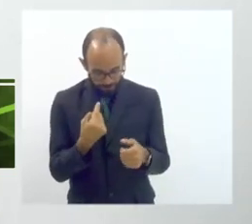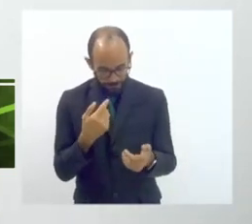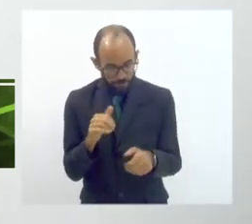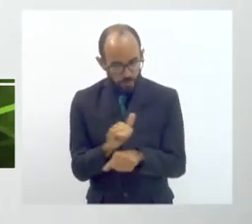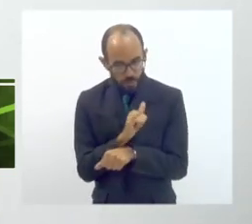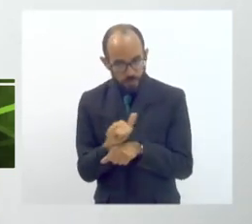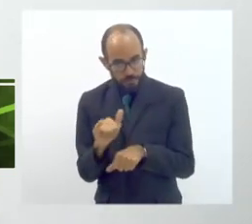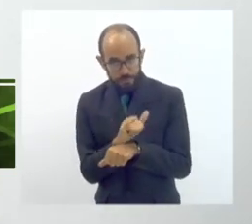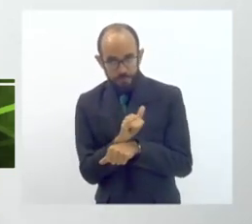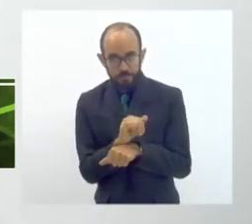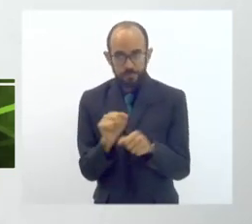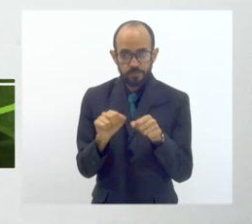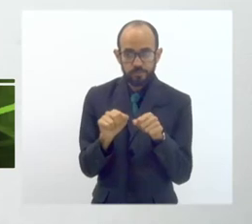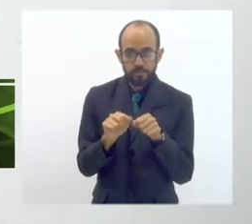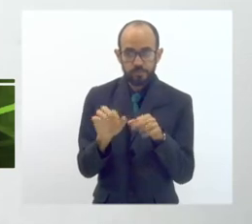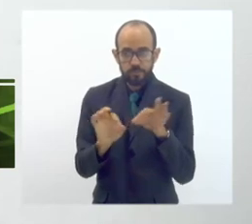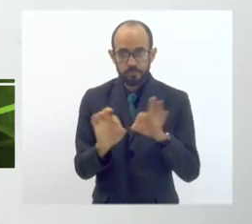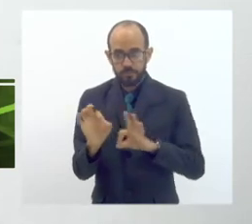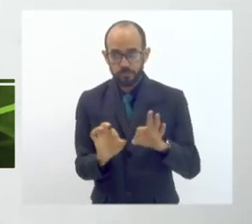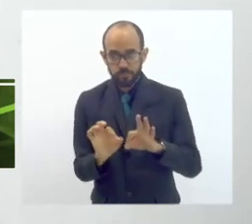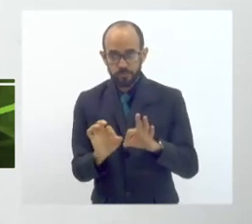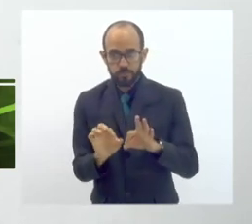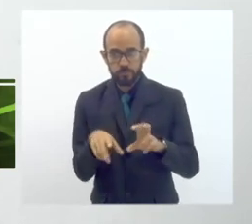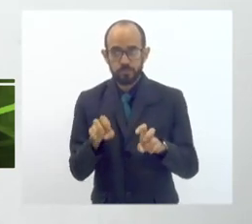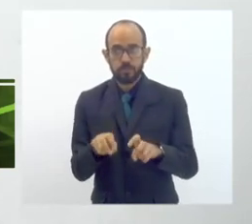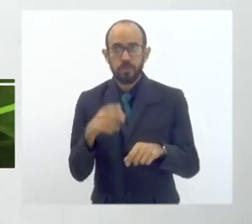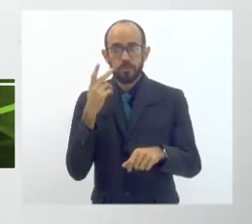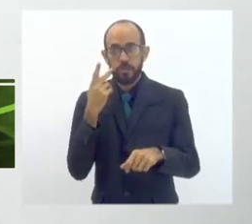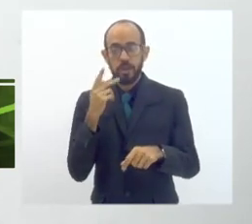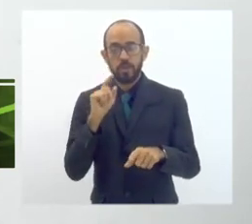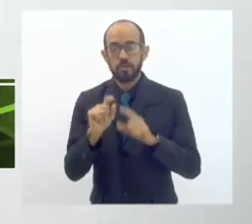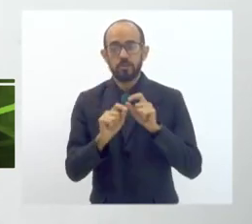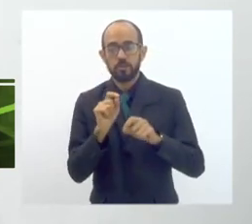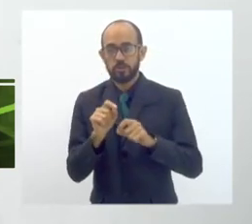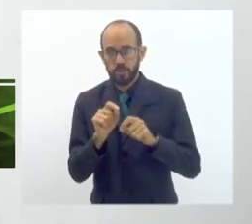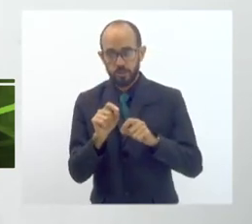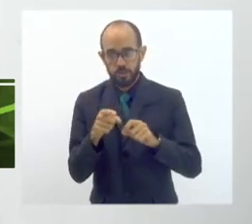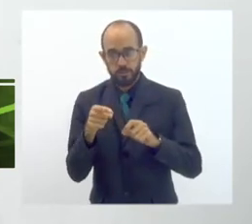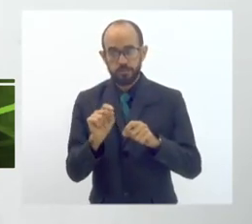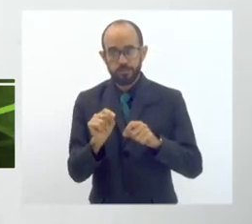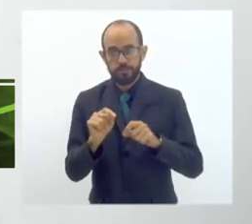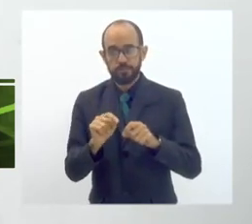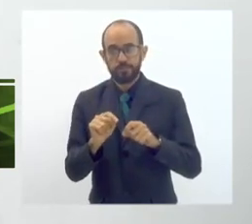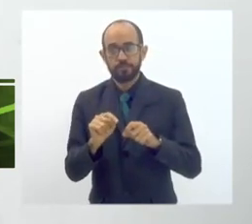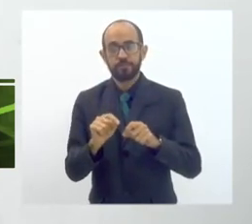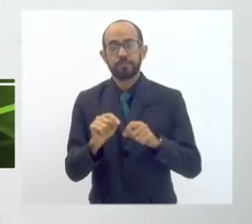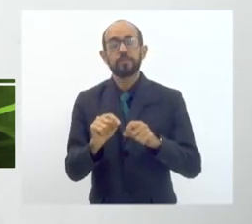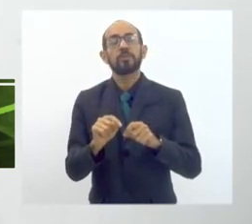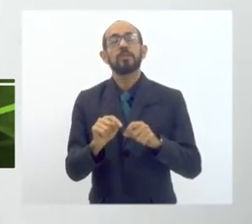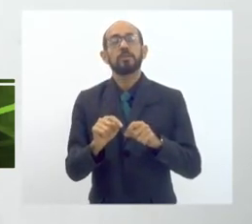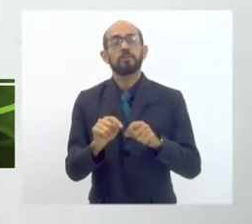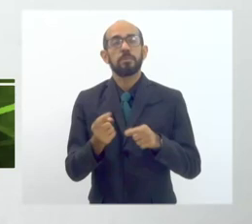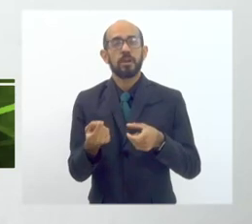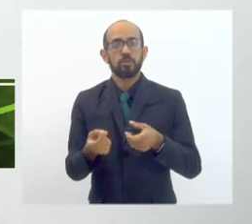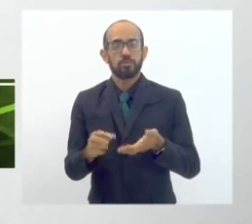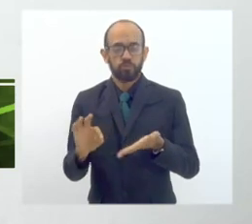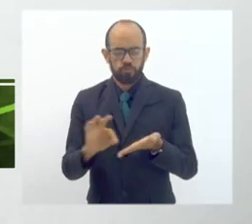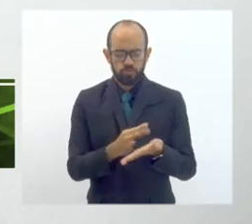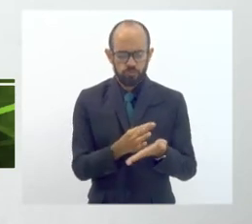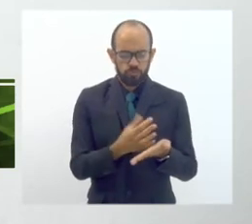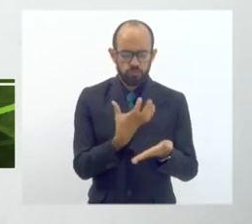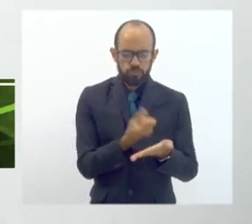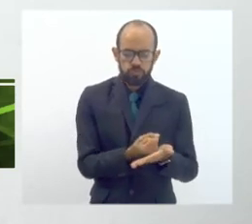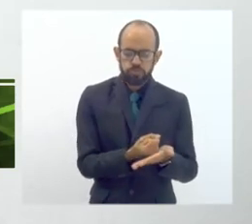vários projetos em relação à parte, né, da parte tanto dos credenciamentos pelos